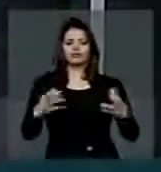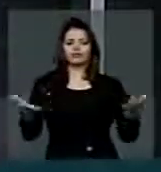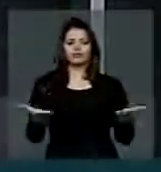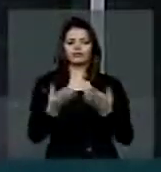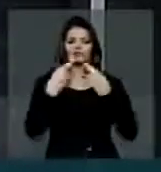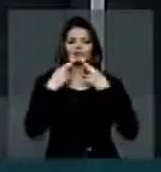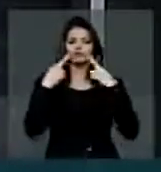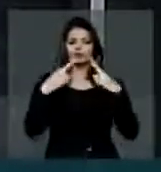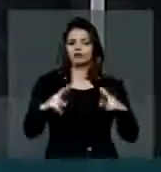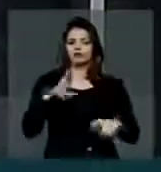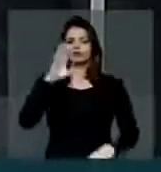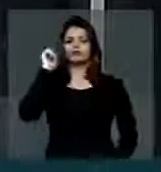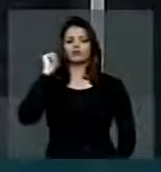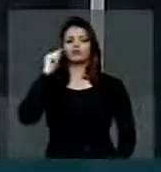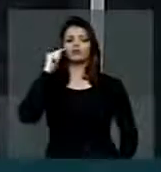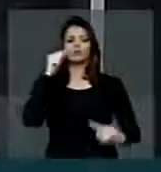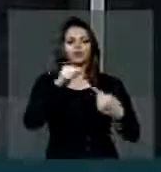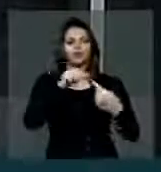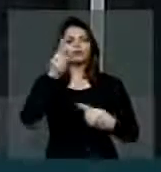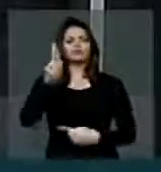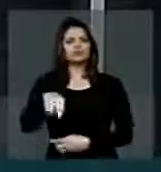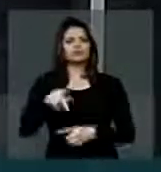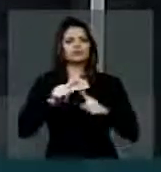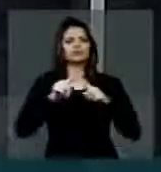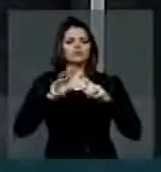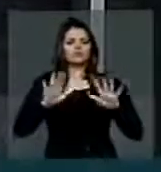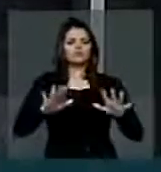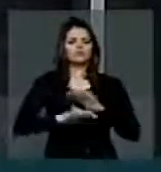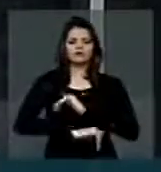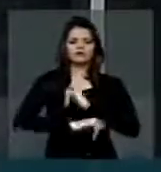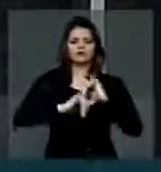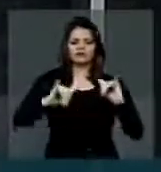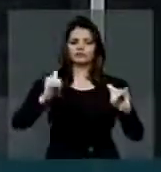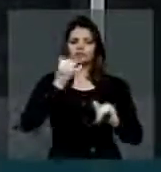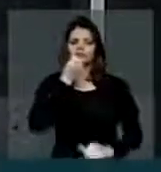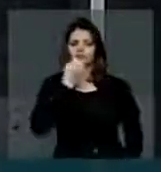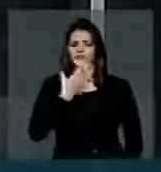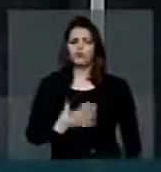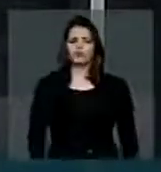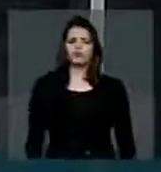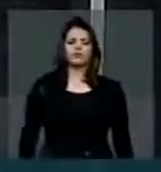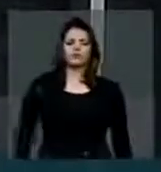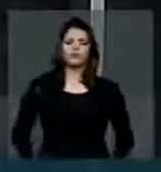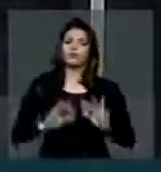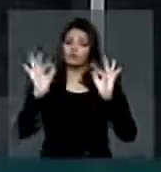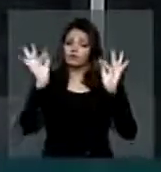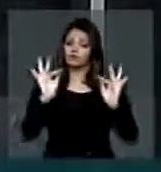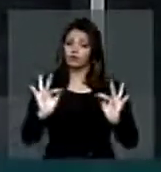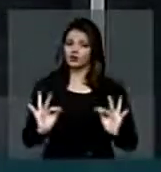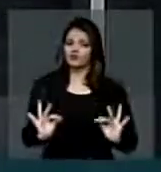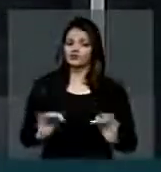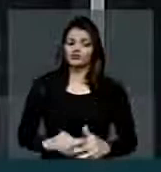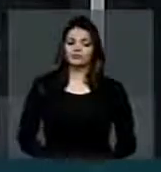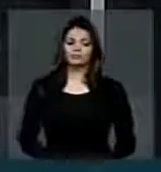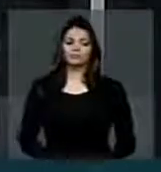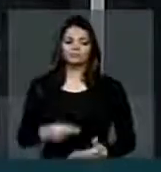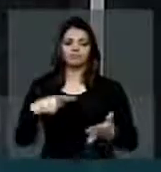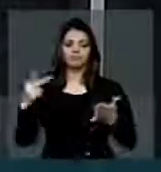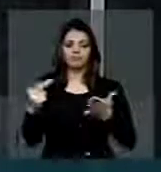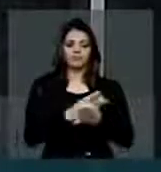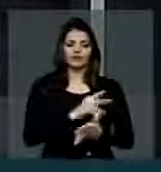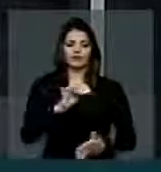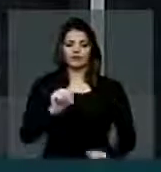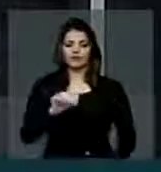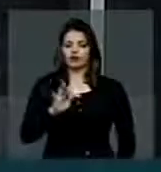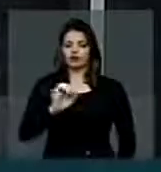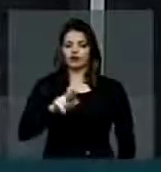acabamos de ouvir, com razão, mas tem notícia boa, deputado Luiz Couto, notícia boa que eu fico feliz. Olha aqui, fator